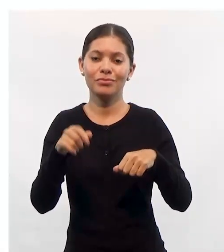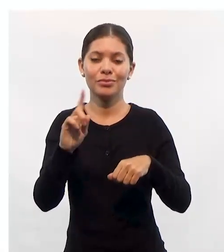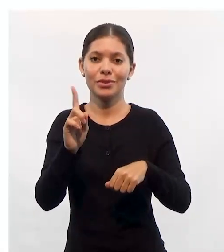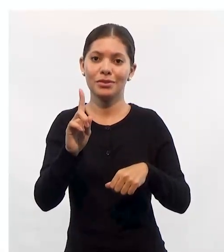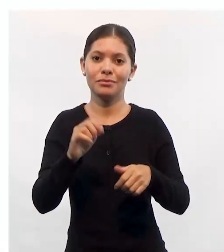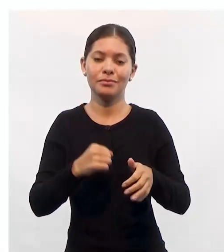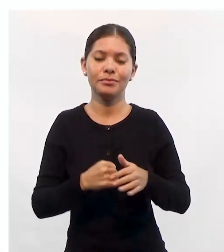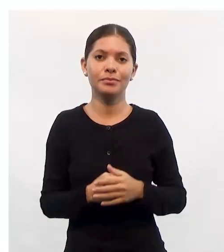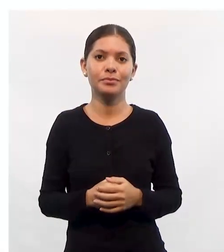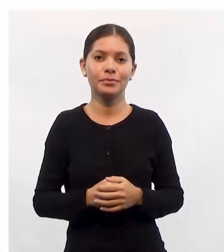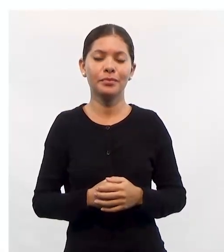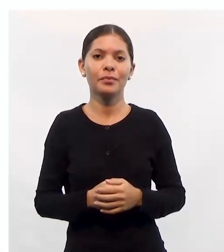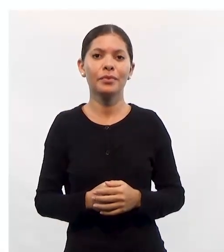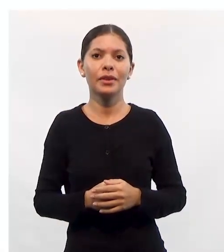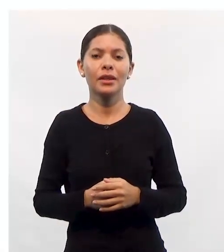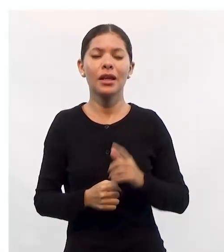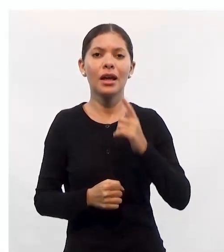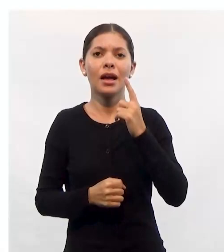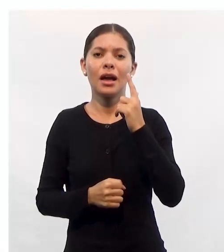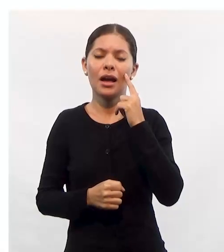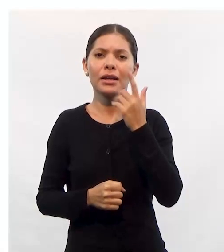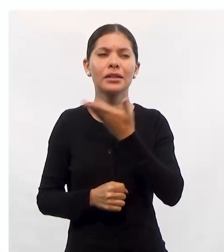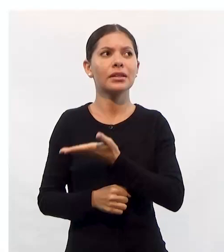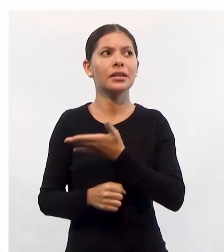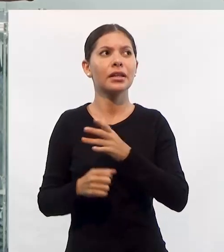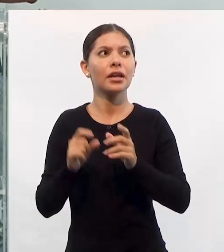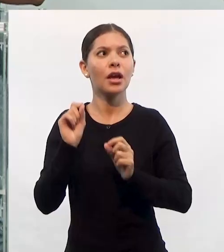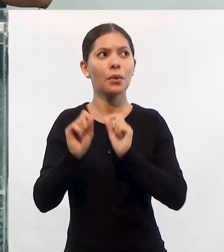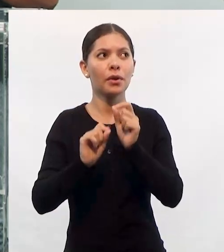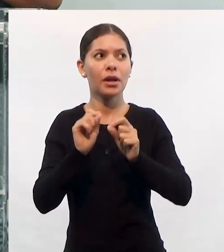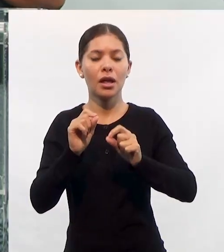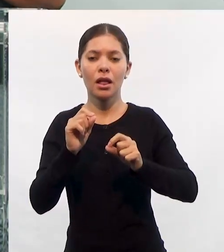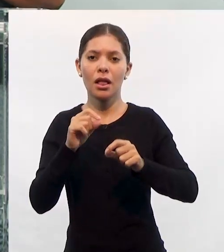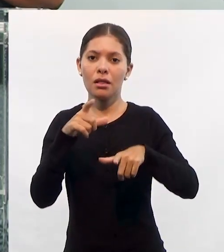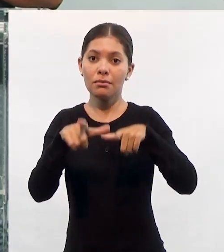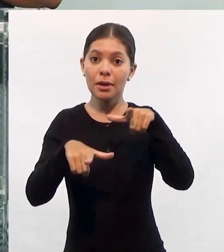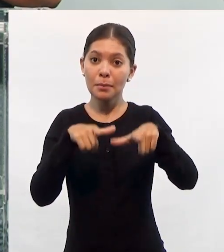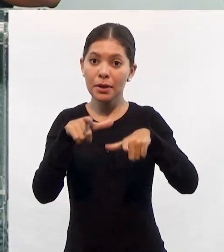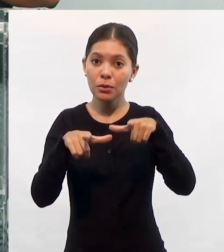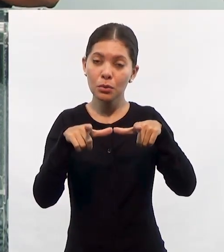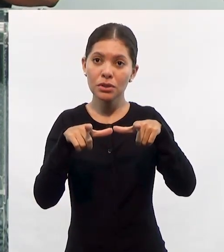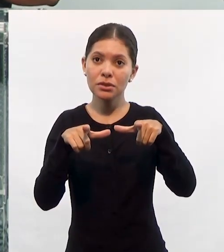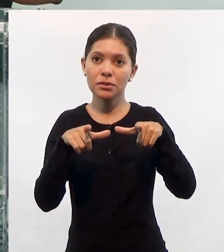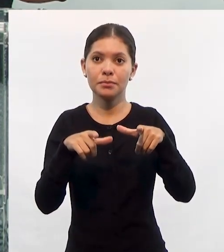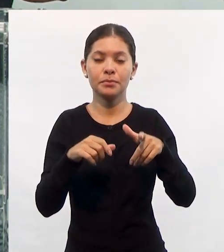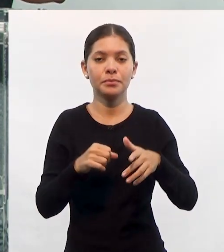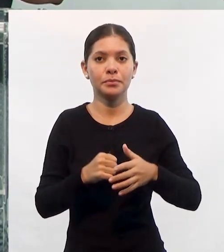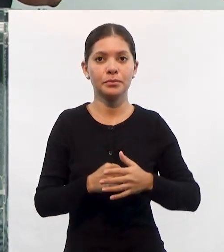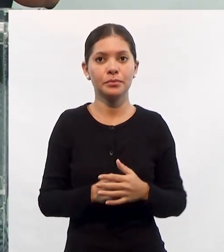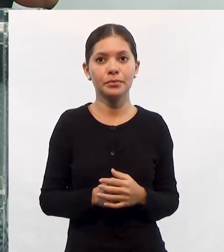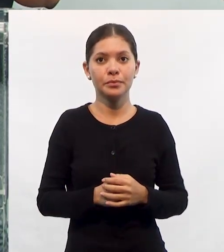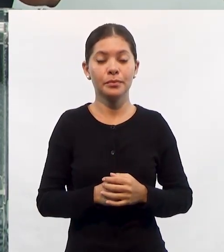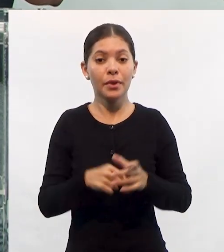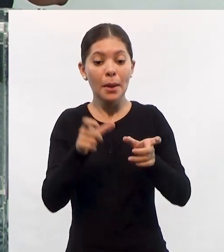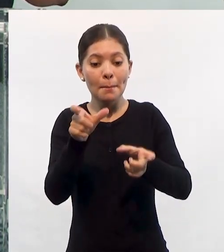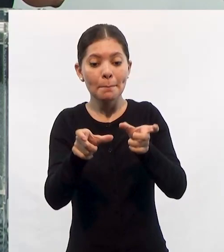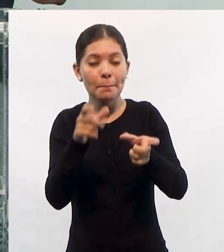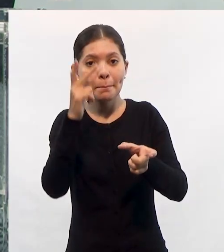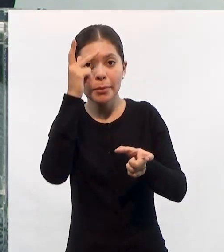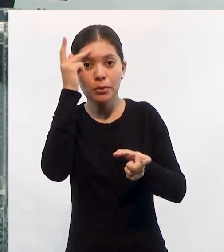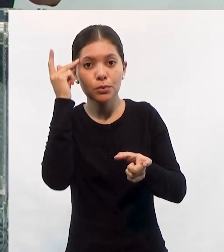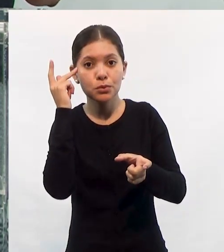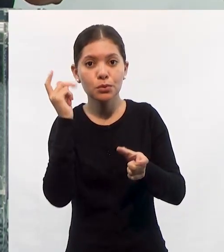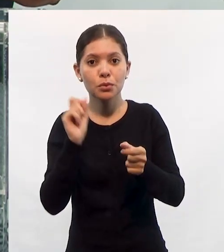A mão de obra não qualificada aqui são aqueles trabalhadores braçais. É aquela pessoa que